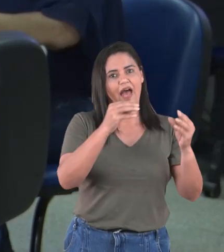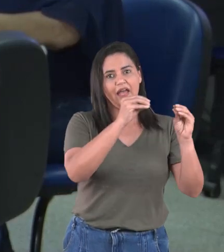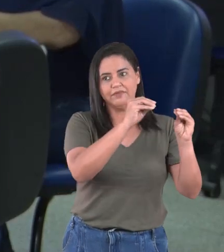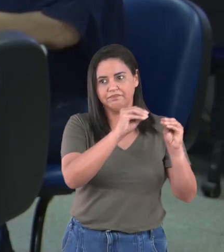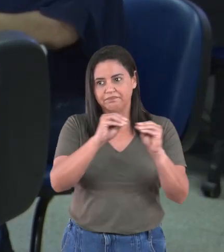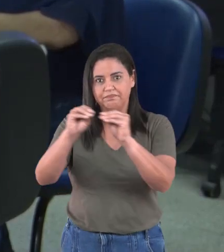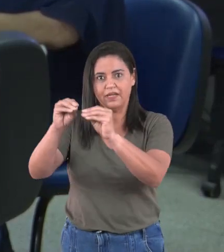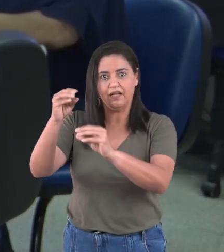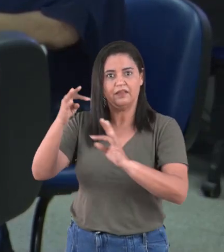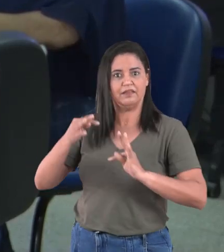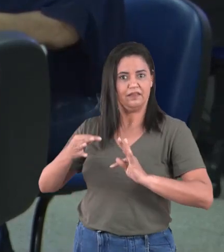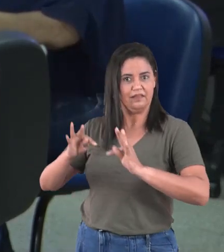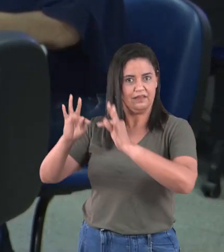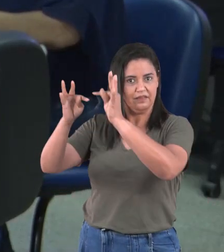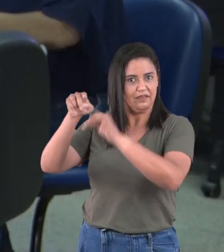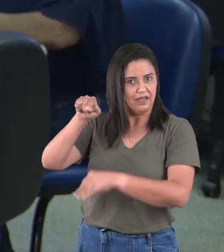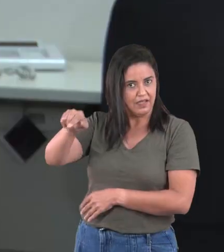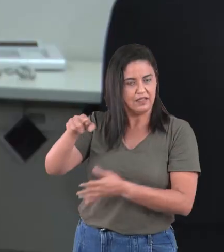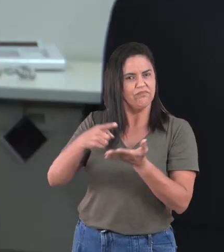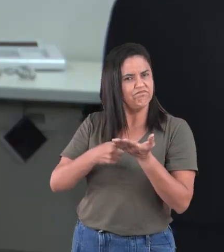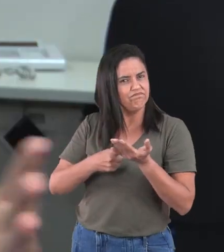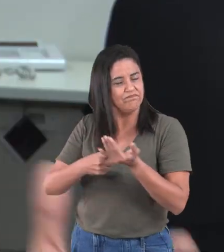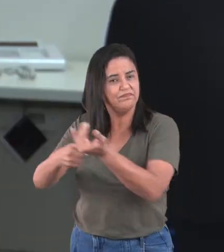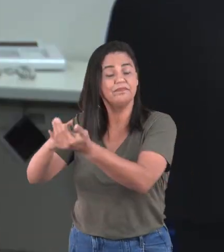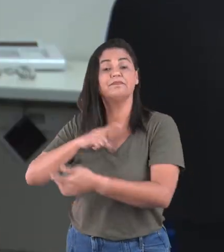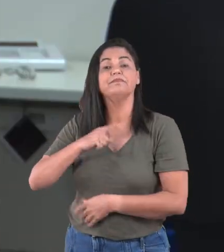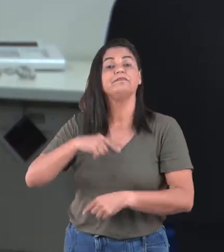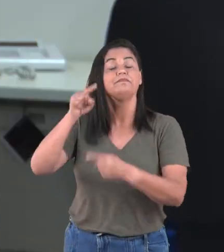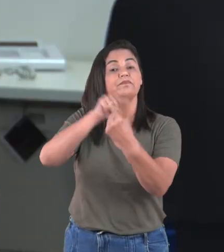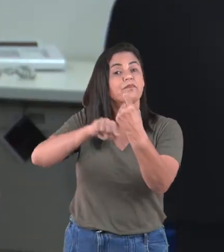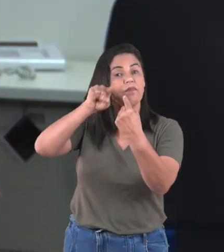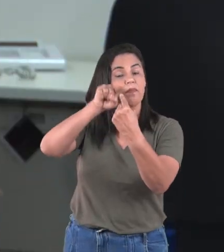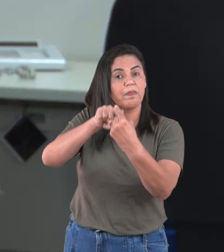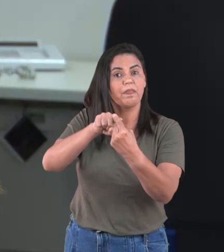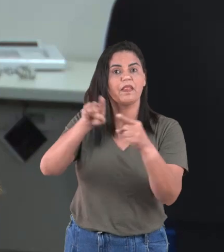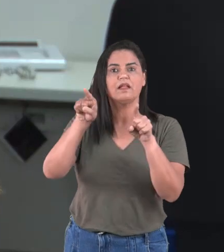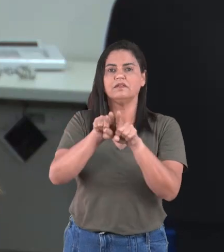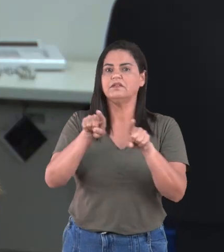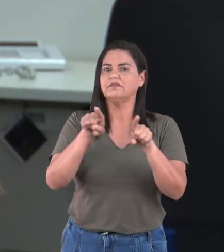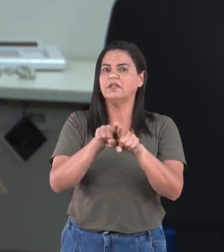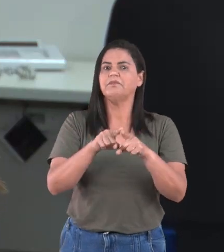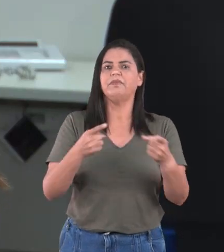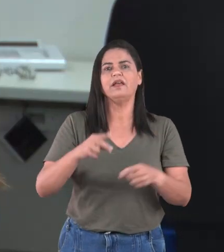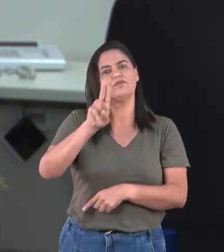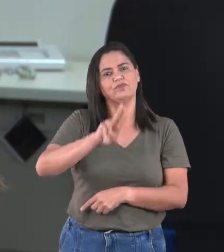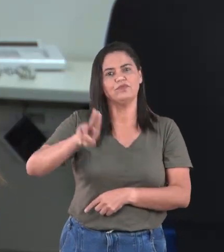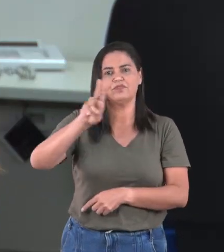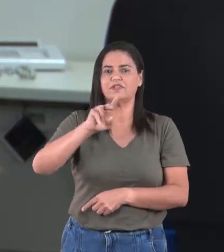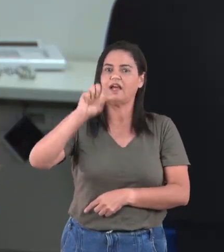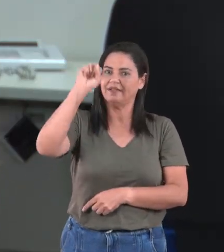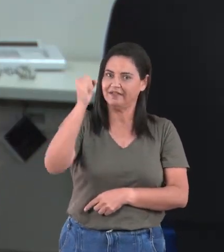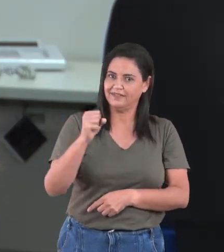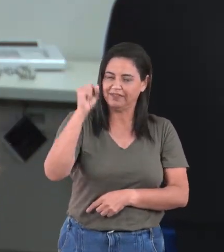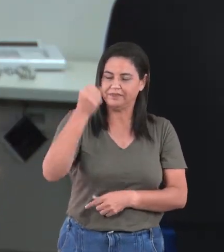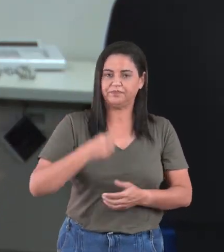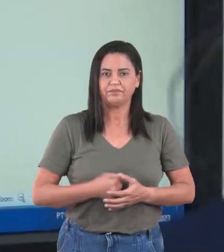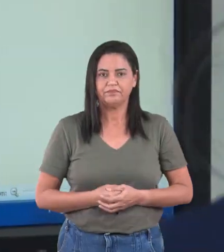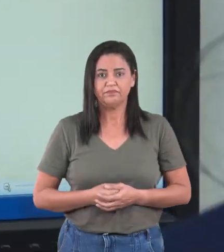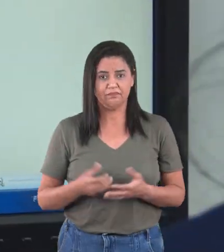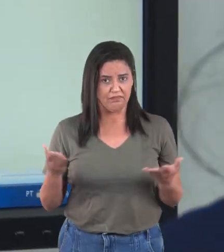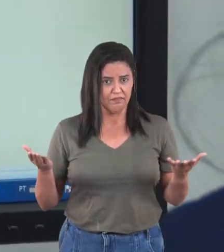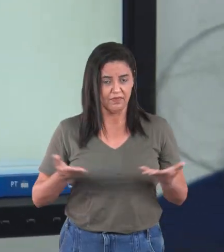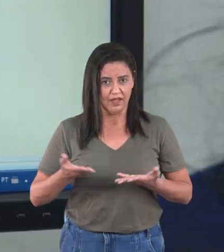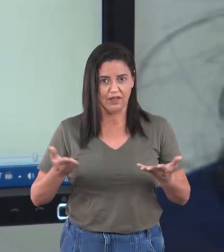a tecnologia para a Secretaria de Segurança Pública, que tem como objetivo e como meta usar em todo o estado de Sergipe.